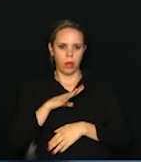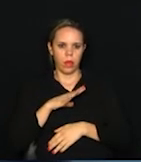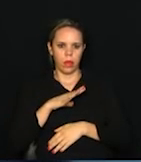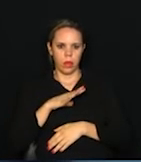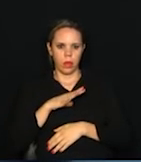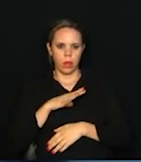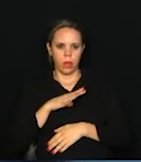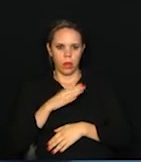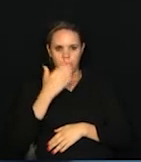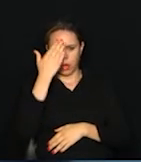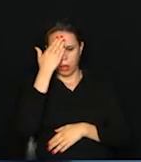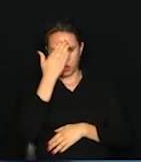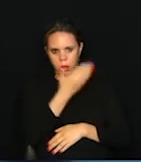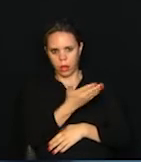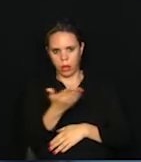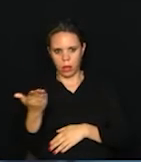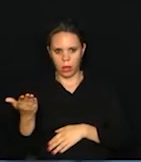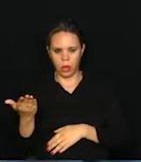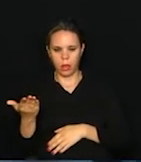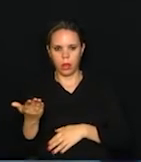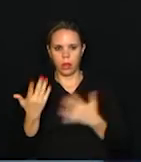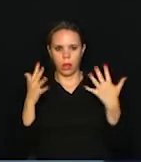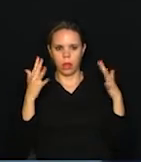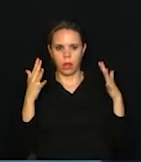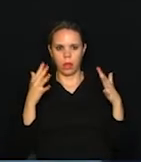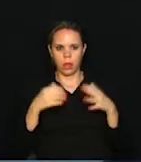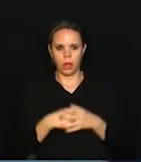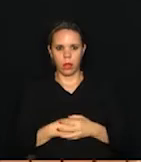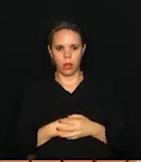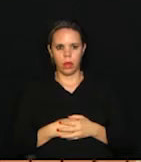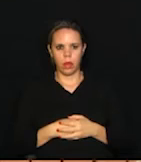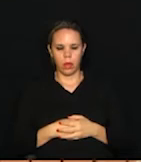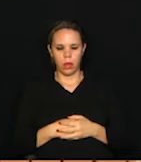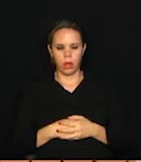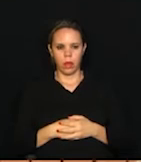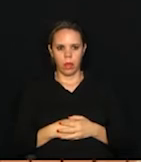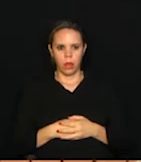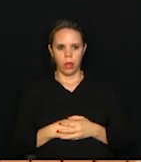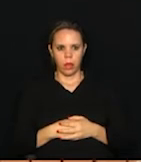isso? Obrigado e parabéns pela iniciativa, presidente.